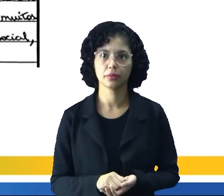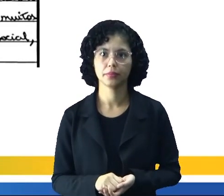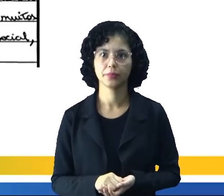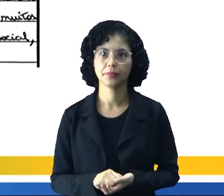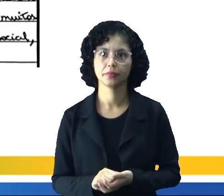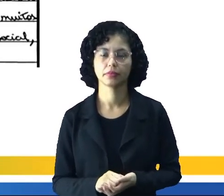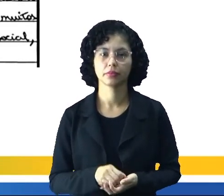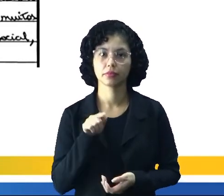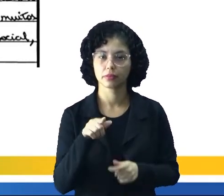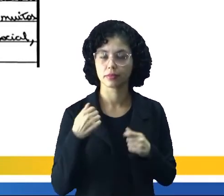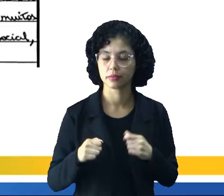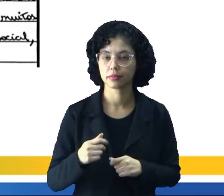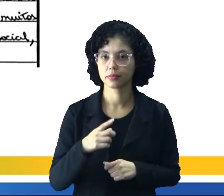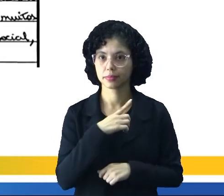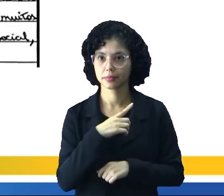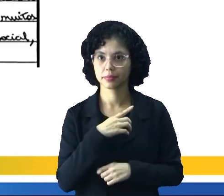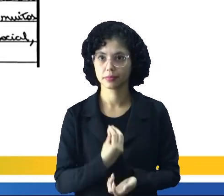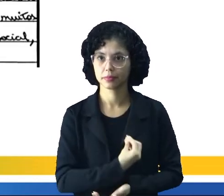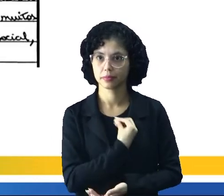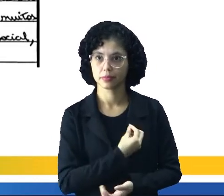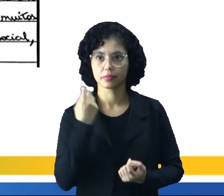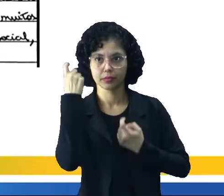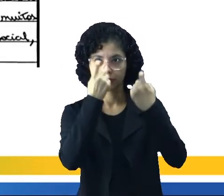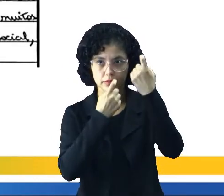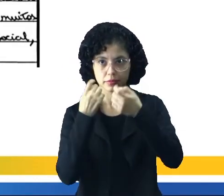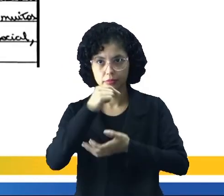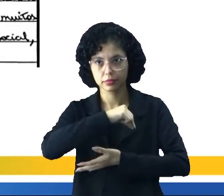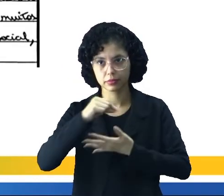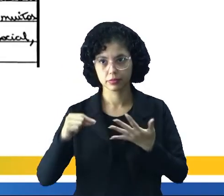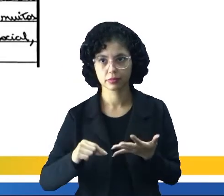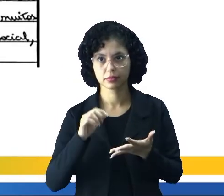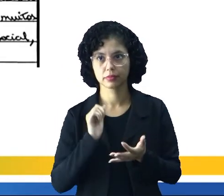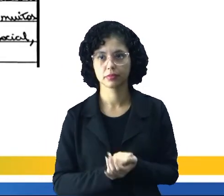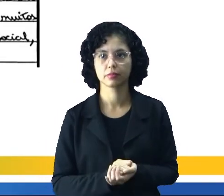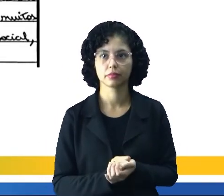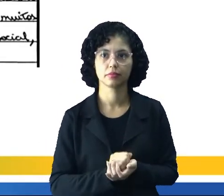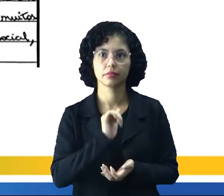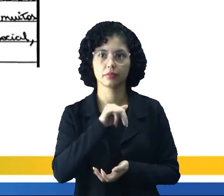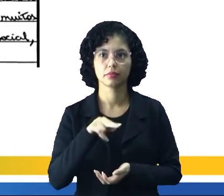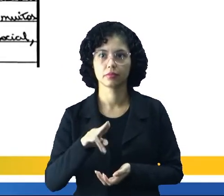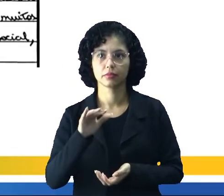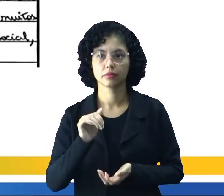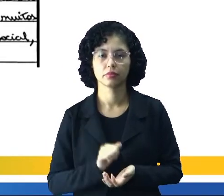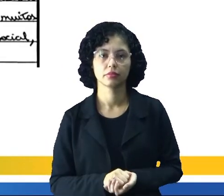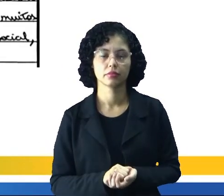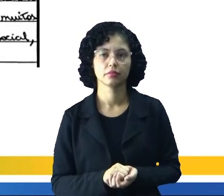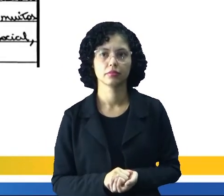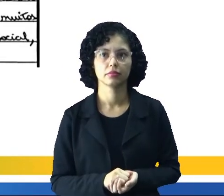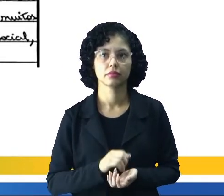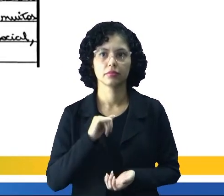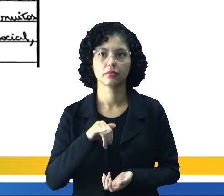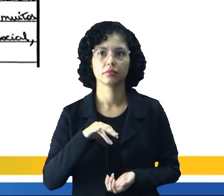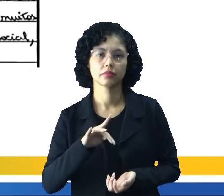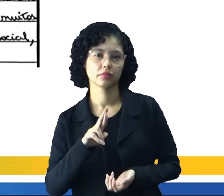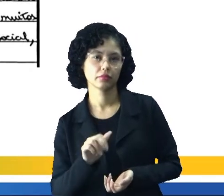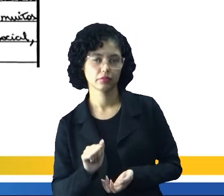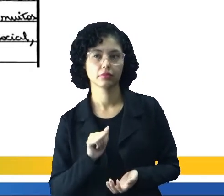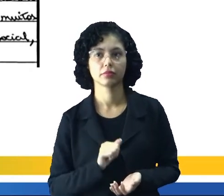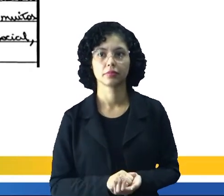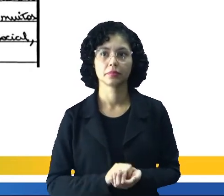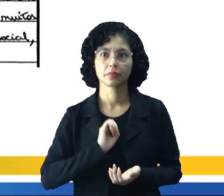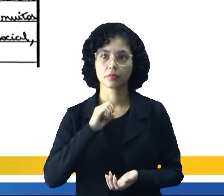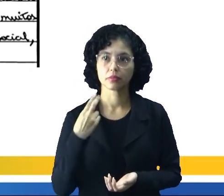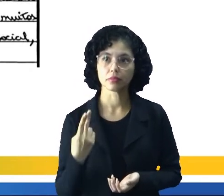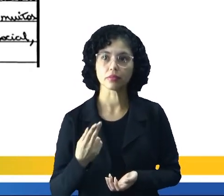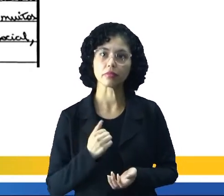nota máxima, você tem que ter presença expressiva de elementos coesivos inter, né, e intraparágrafo,